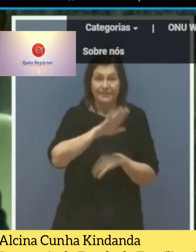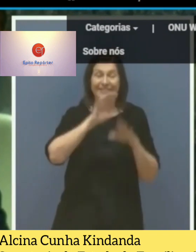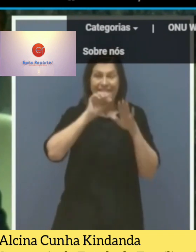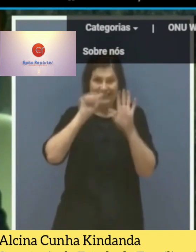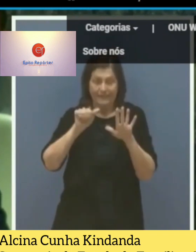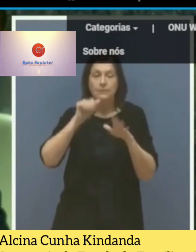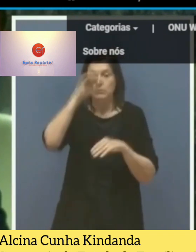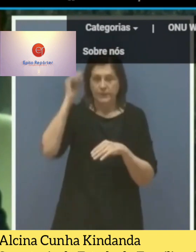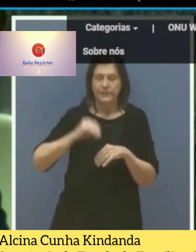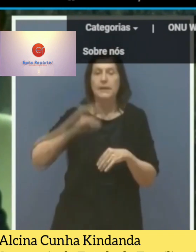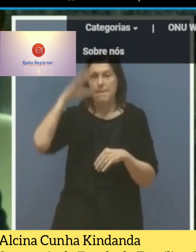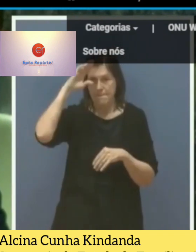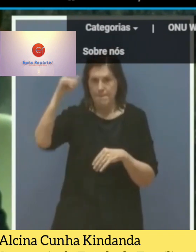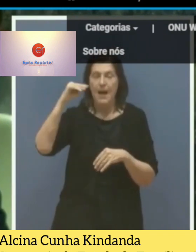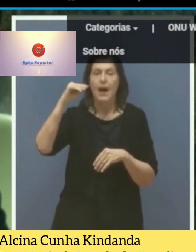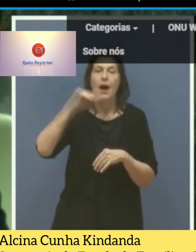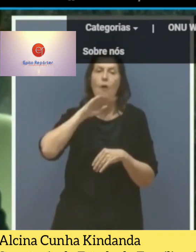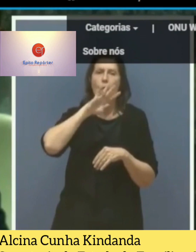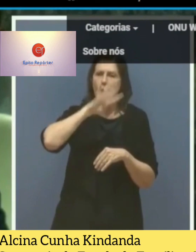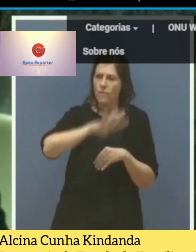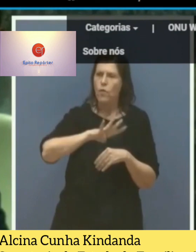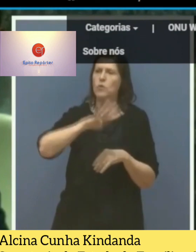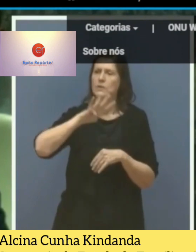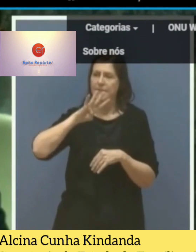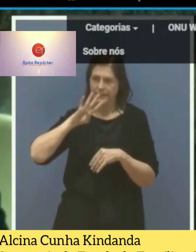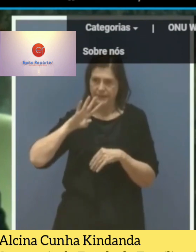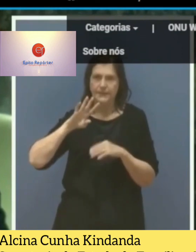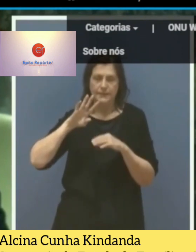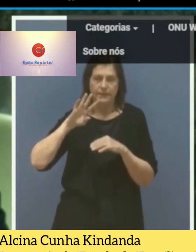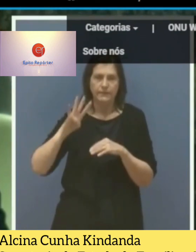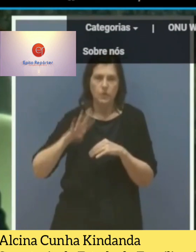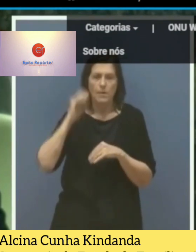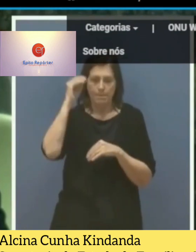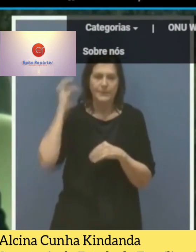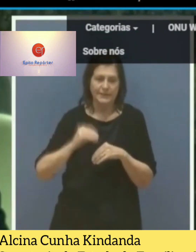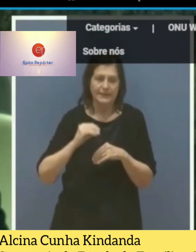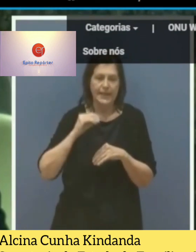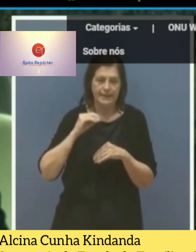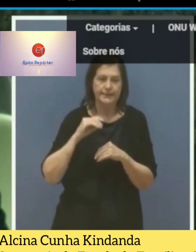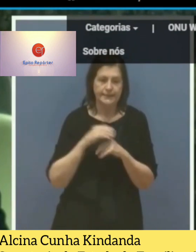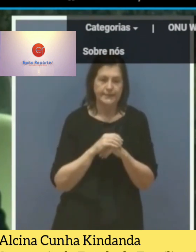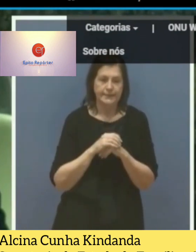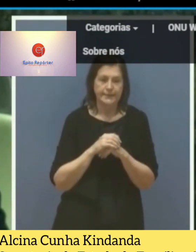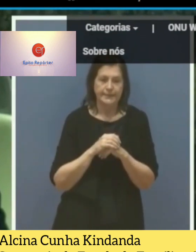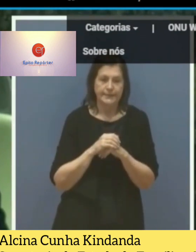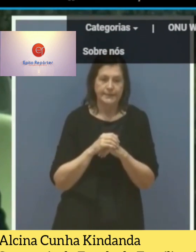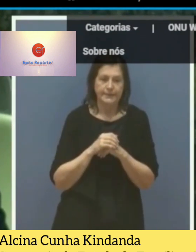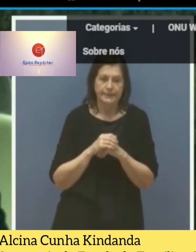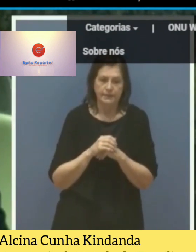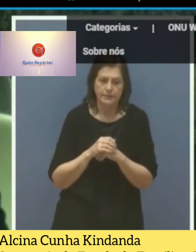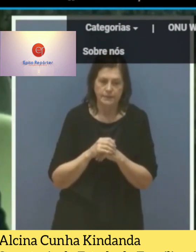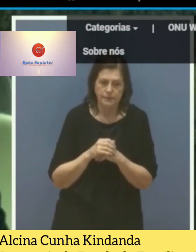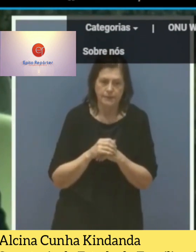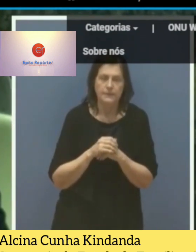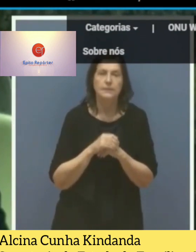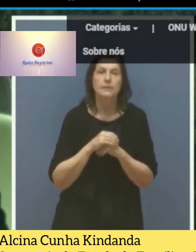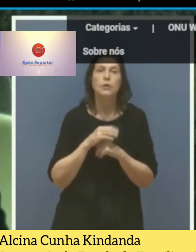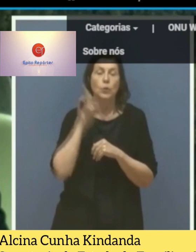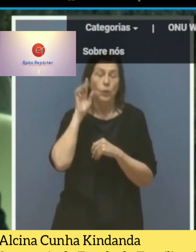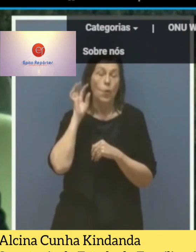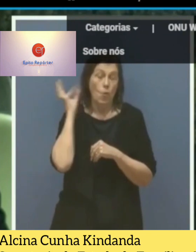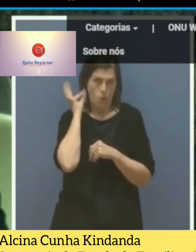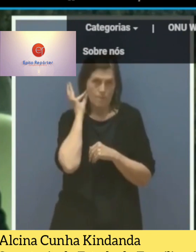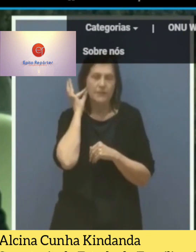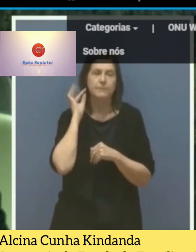mulheres destes 46% tem idades compreendidas entre 25 e 64 anos e